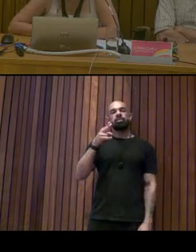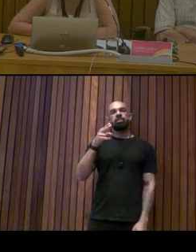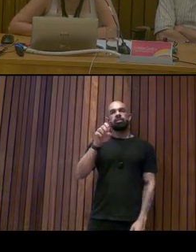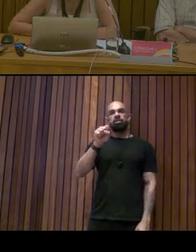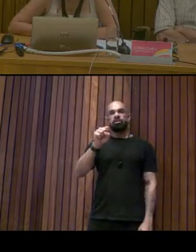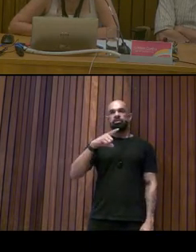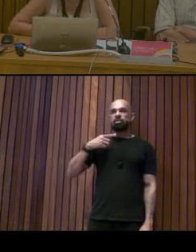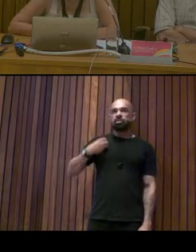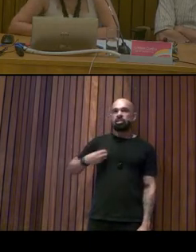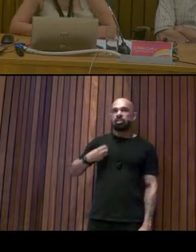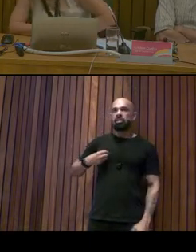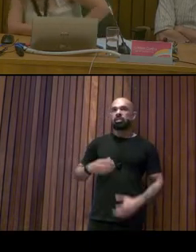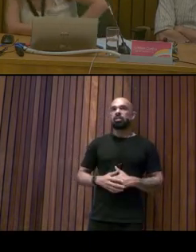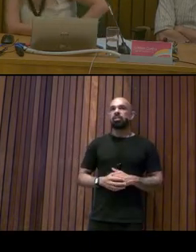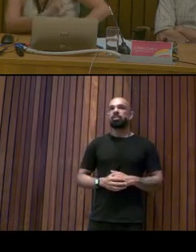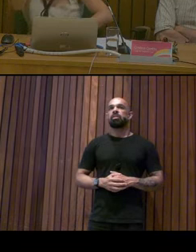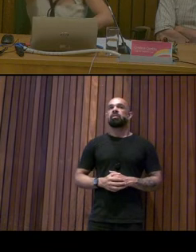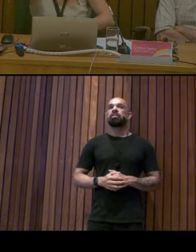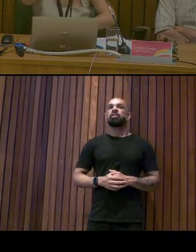aí?